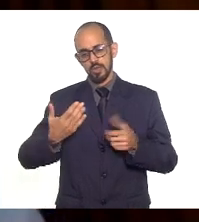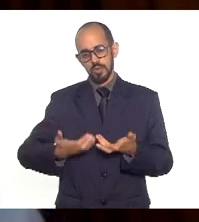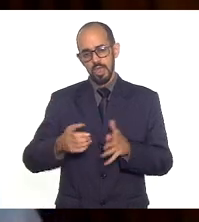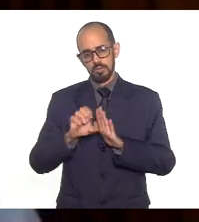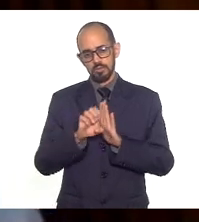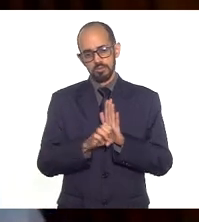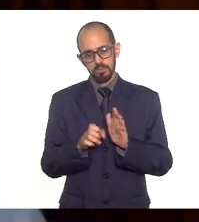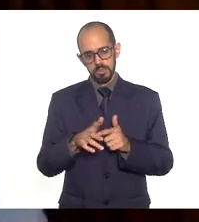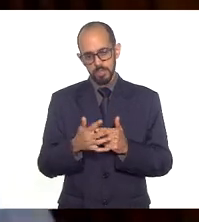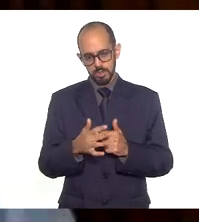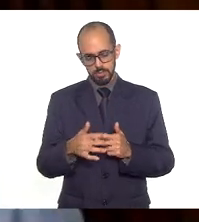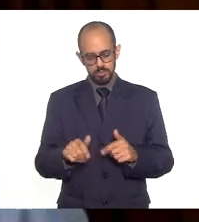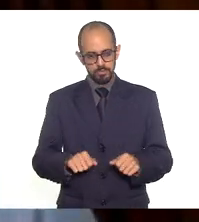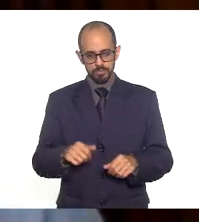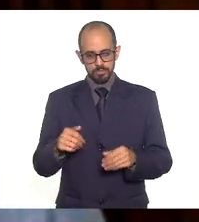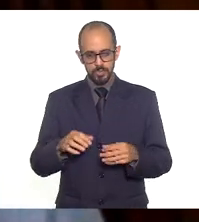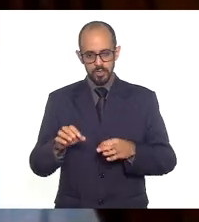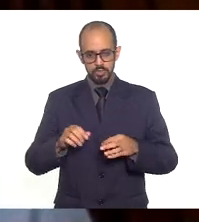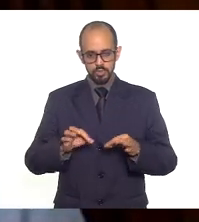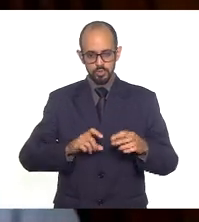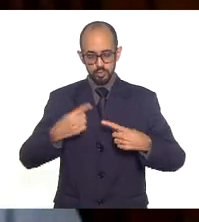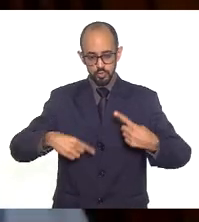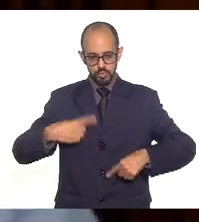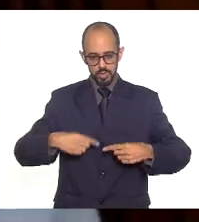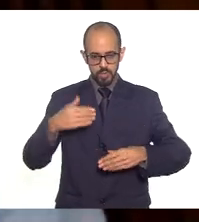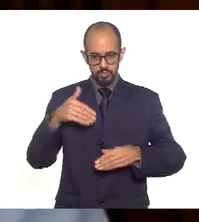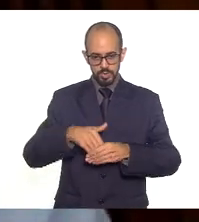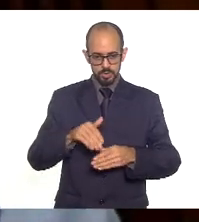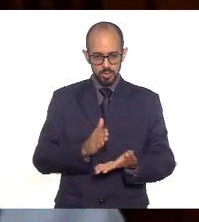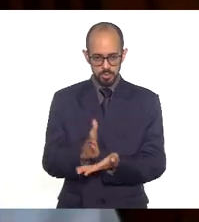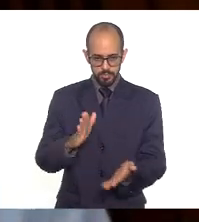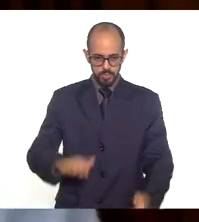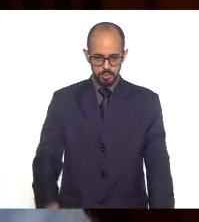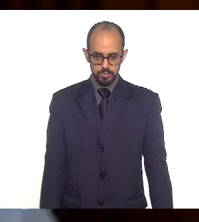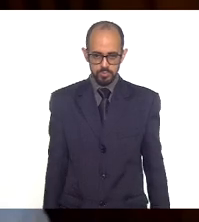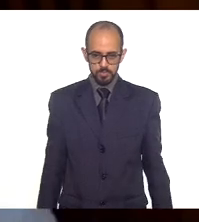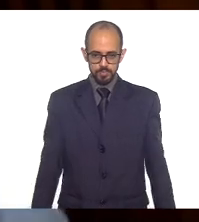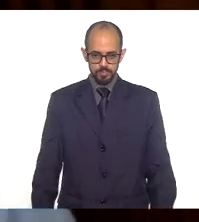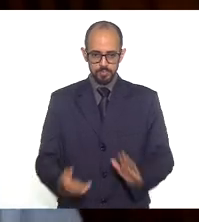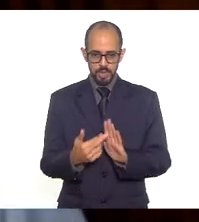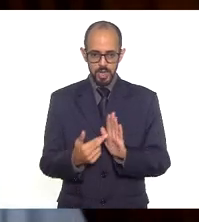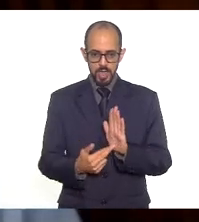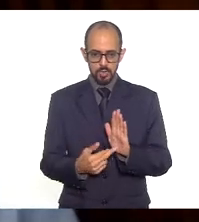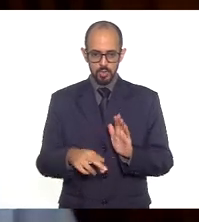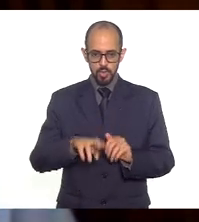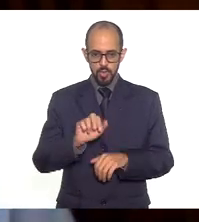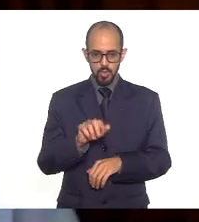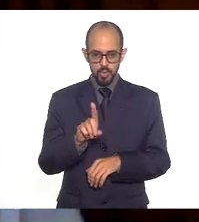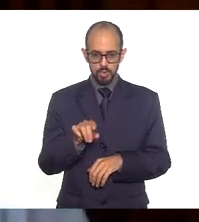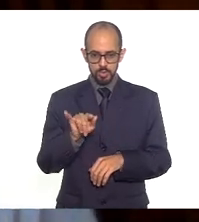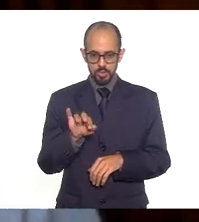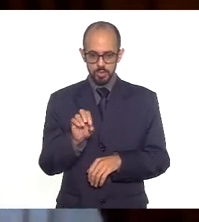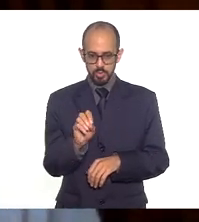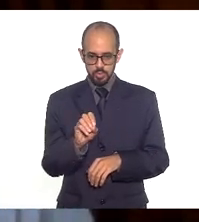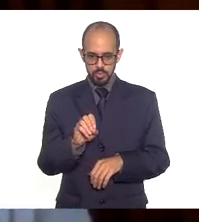parecer pela constitucionalidade. Em discussão e votação, aprovado. Relator, deputado Rodrigo Amorim,